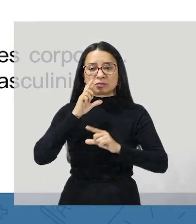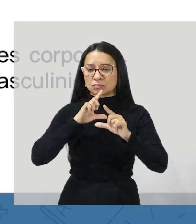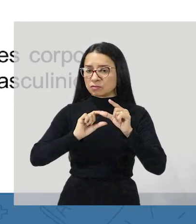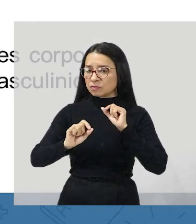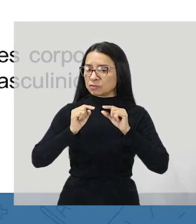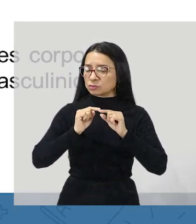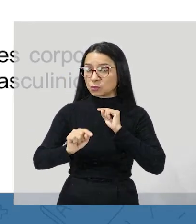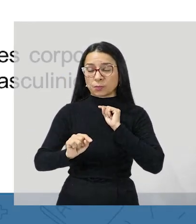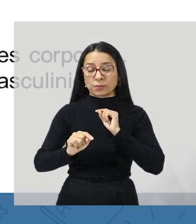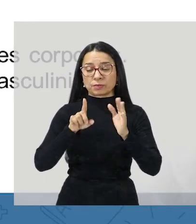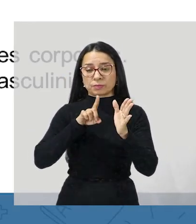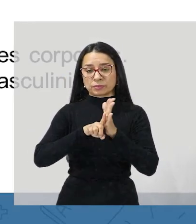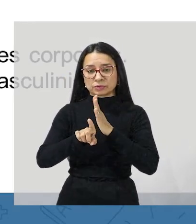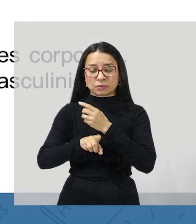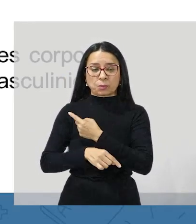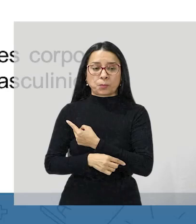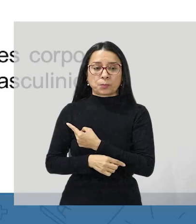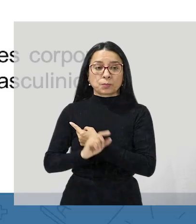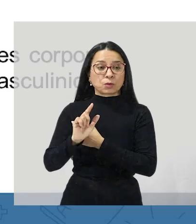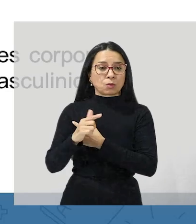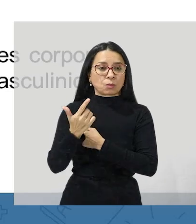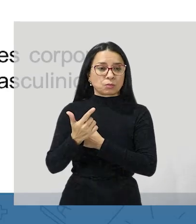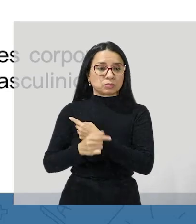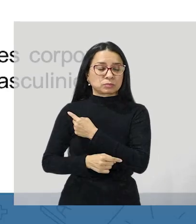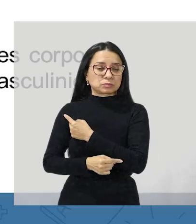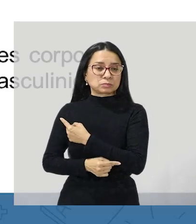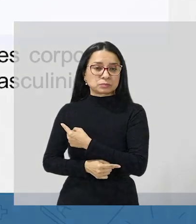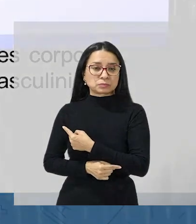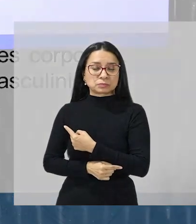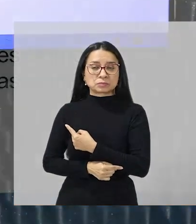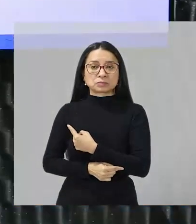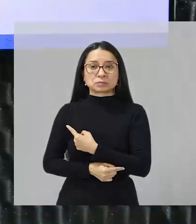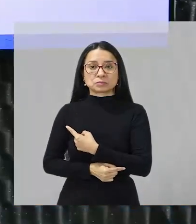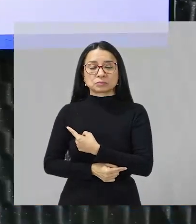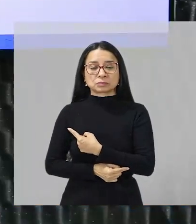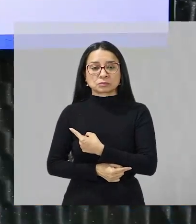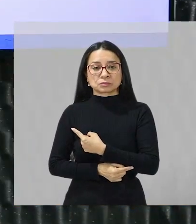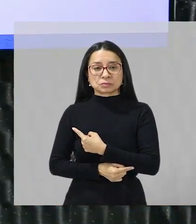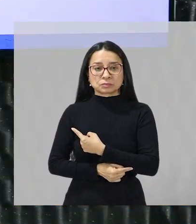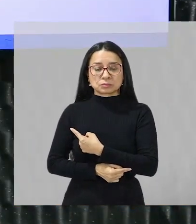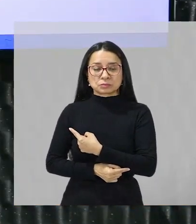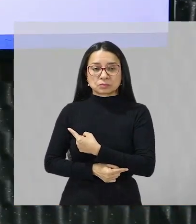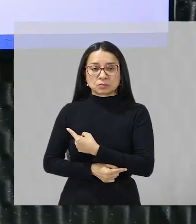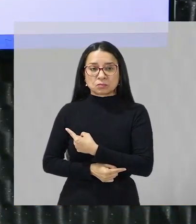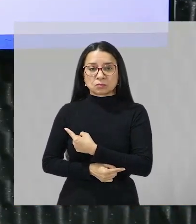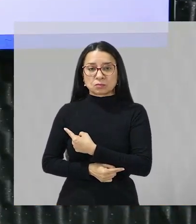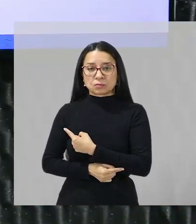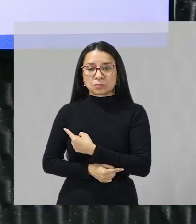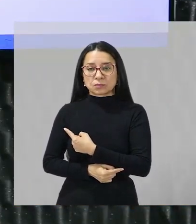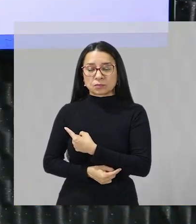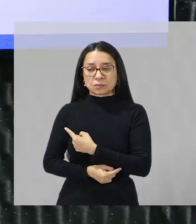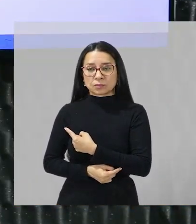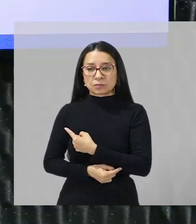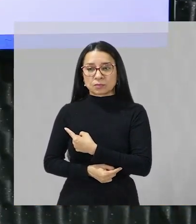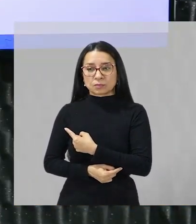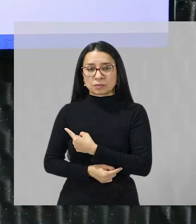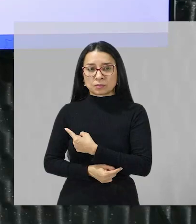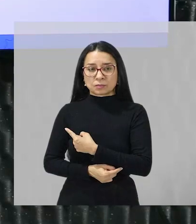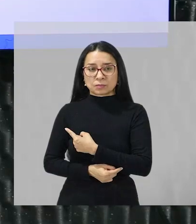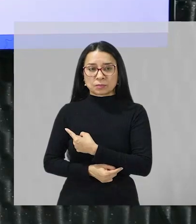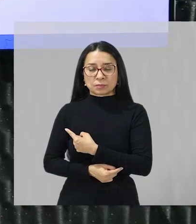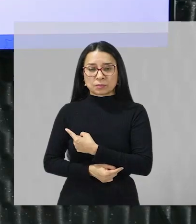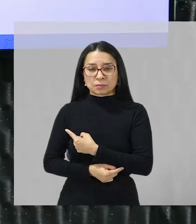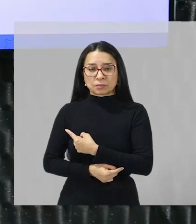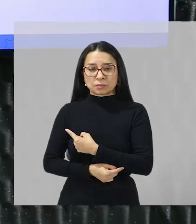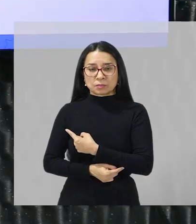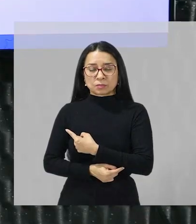no moderno hip hop. Então, muitos homens dançam break, dançam hip hop, né? Então, o balé ainda tem esse